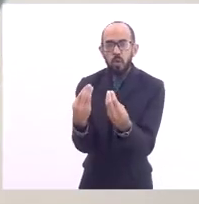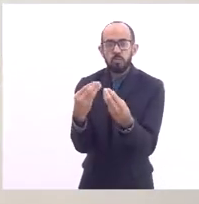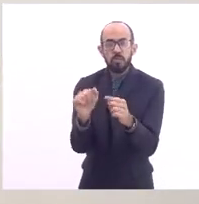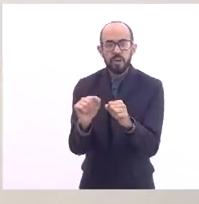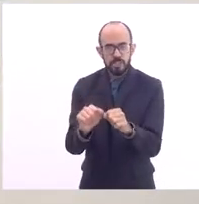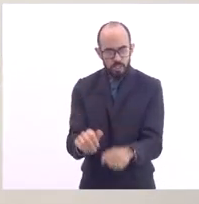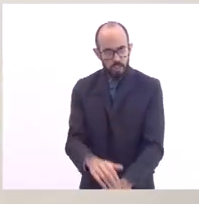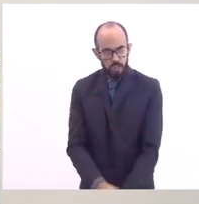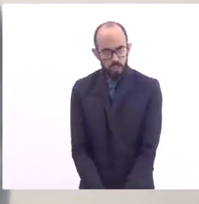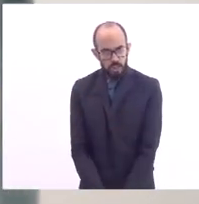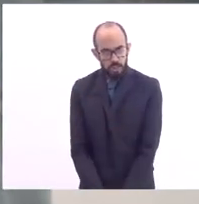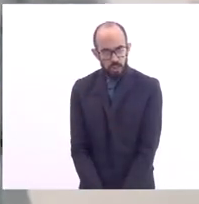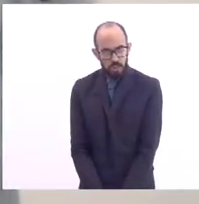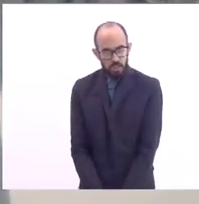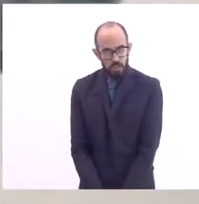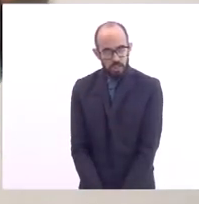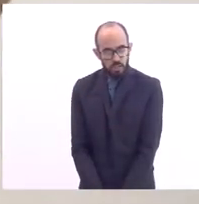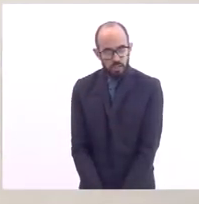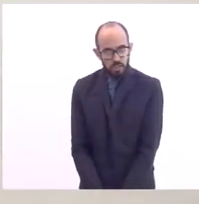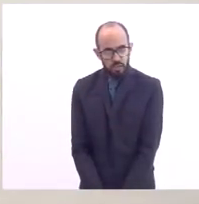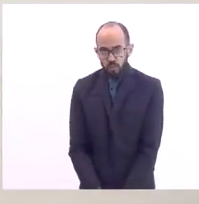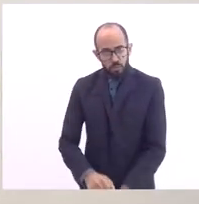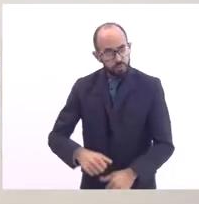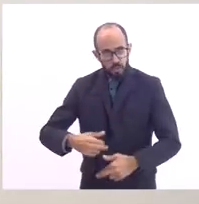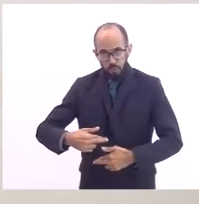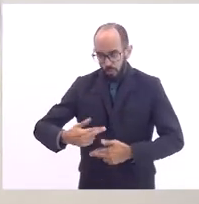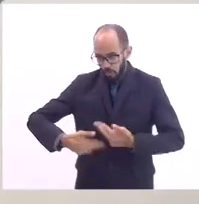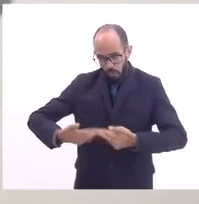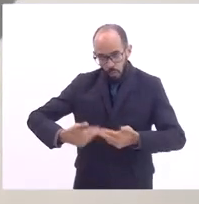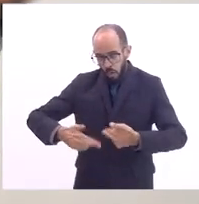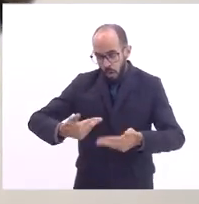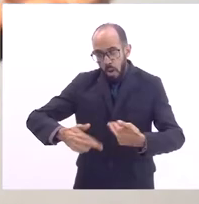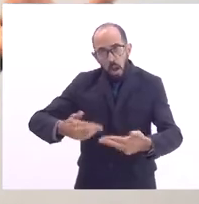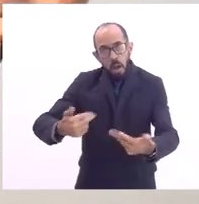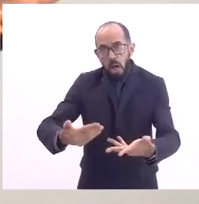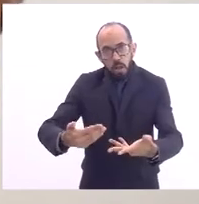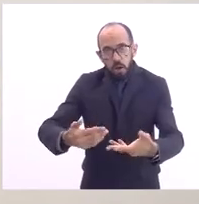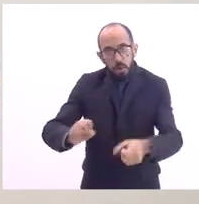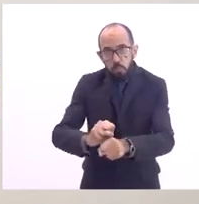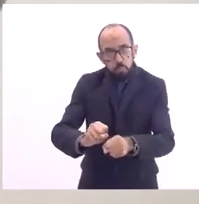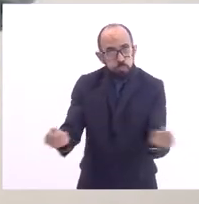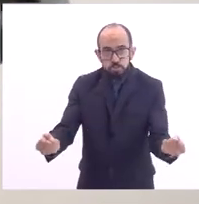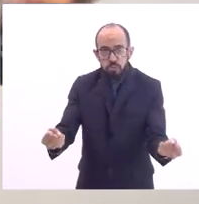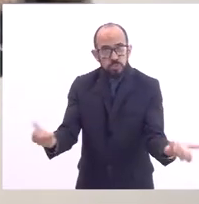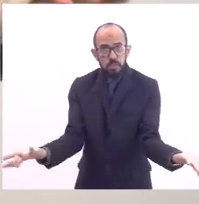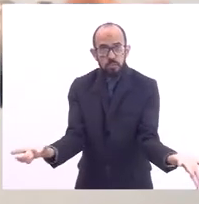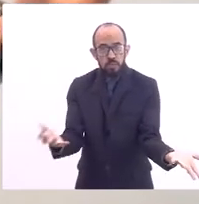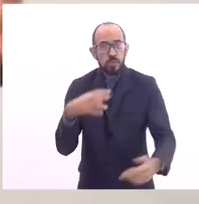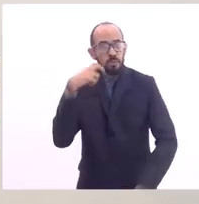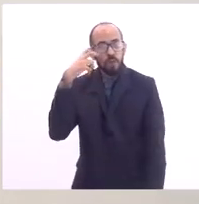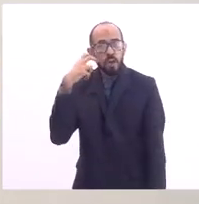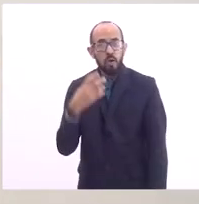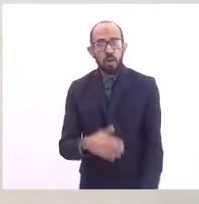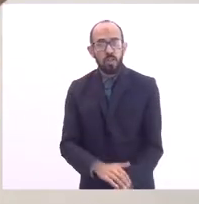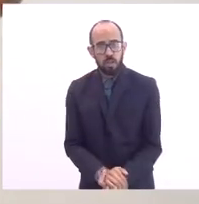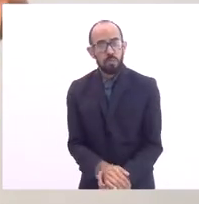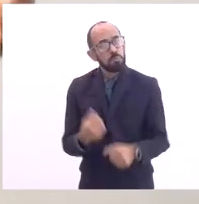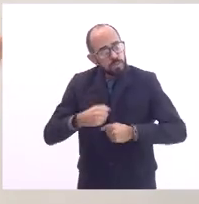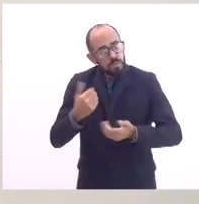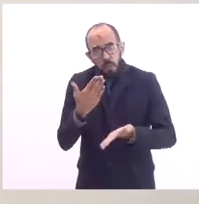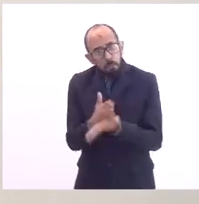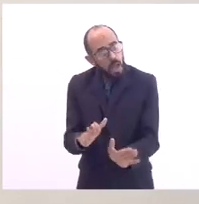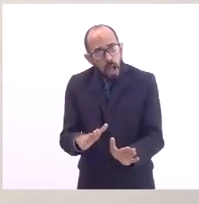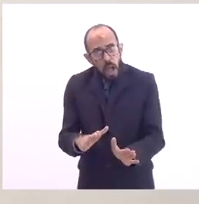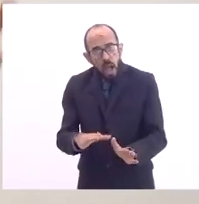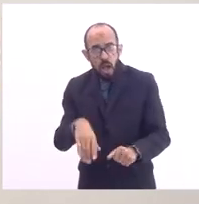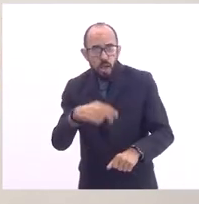como é que vai? É uma bola de neve sem fim, gente. Isso é um escândalo, isso é uma vergonha. Isso tem que acabar,